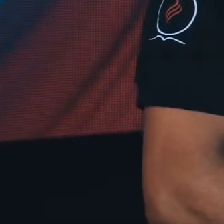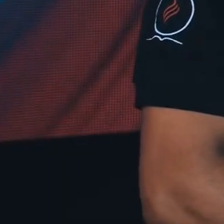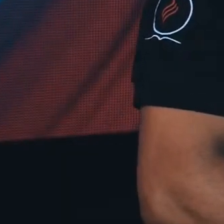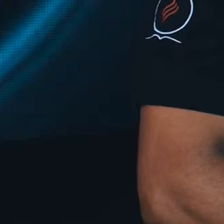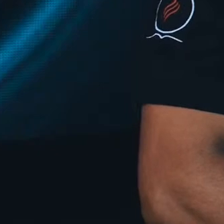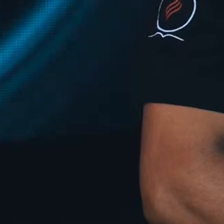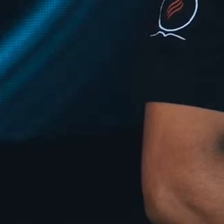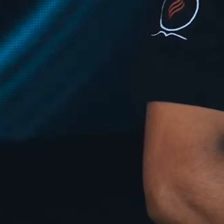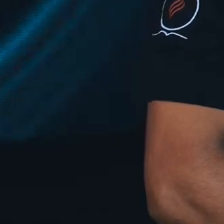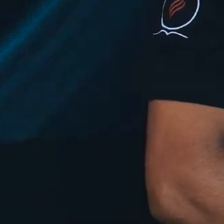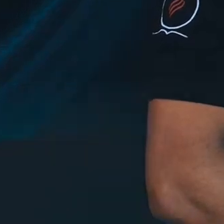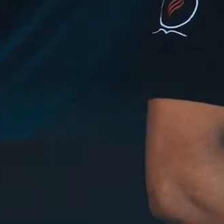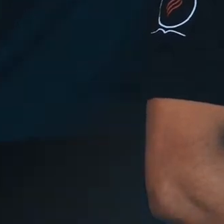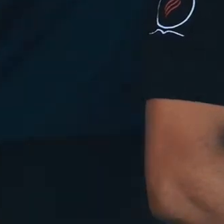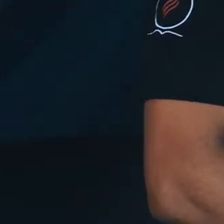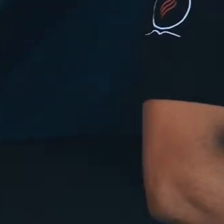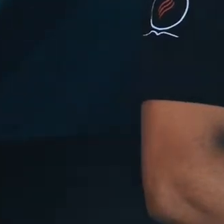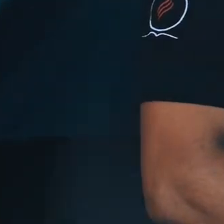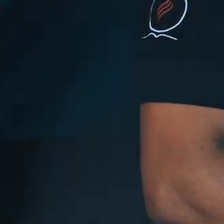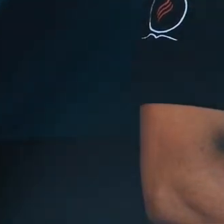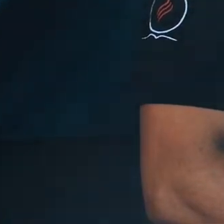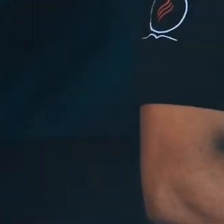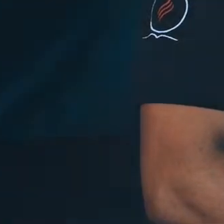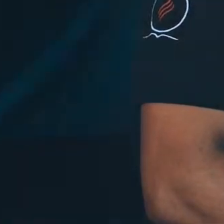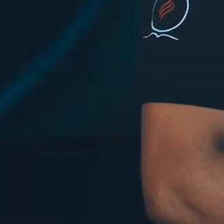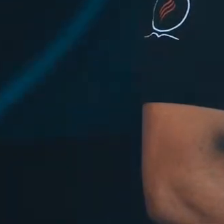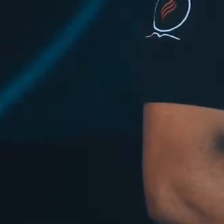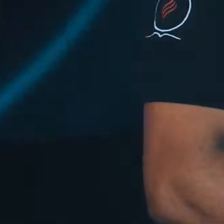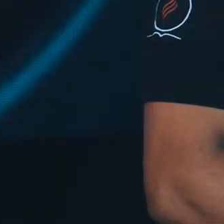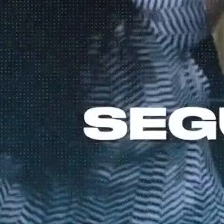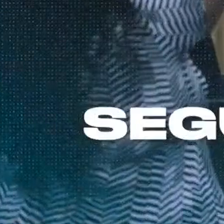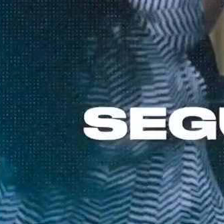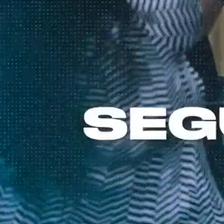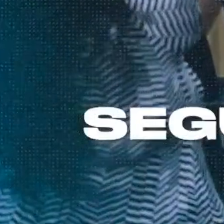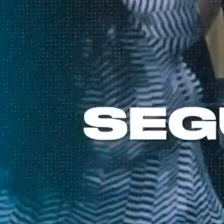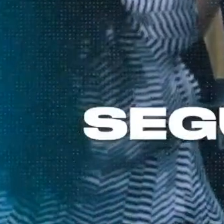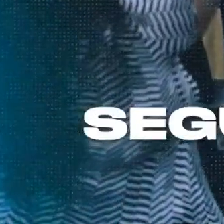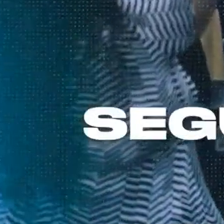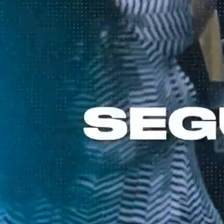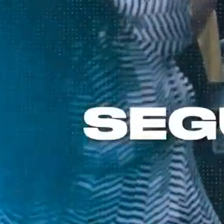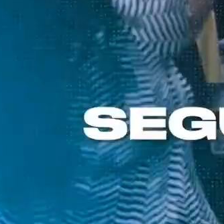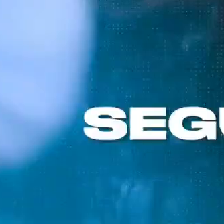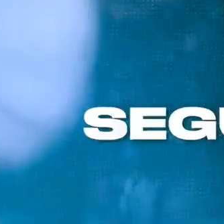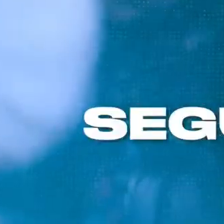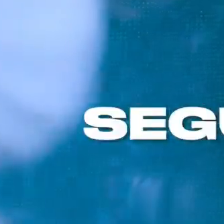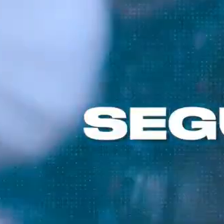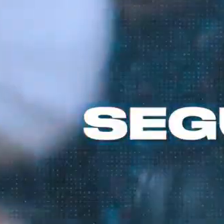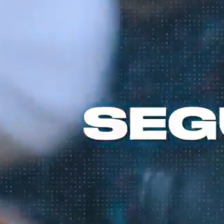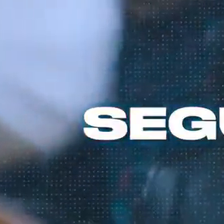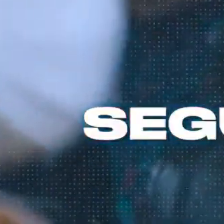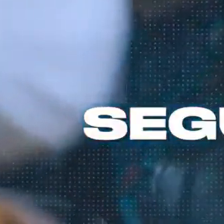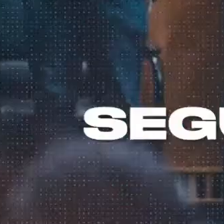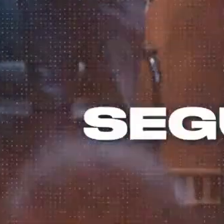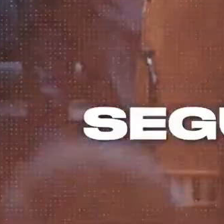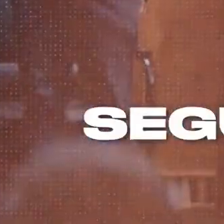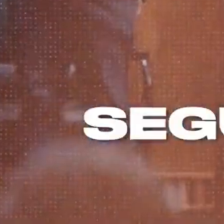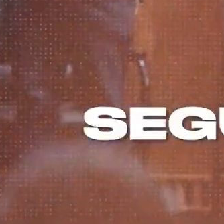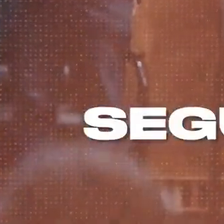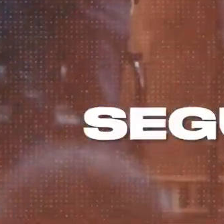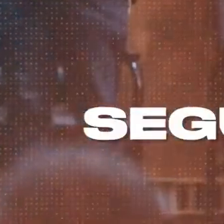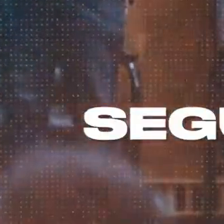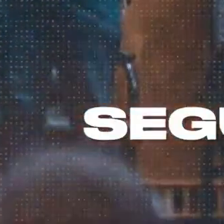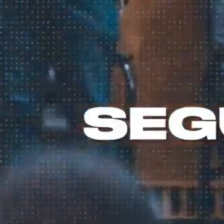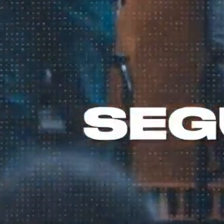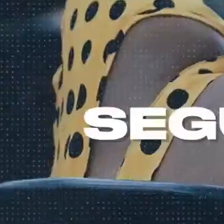edificação de nossas famílias. Nós temos o culto da família, é uma palavra direcionada para você pai, para você mãe, para